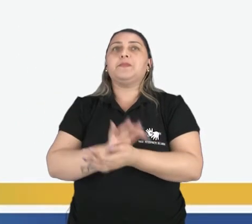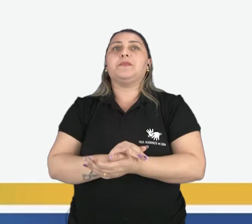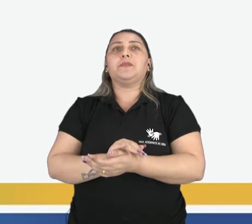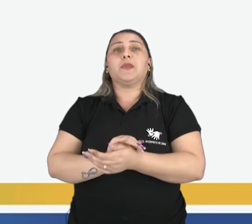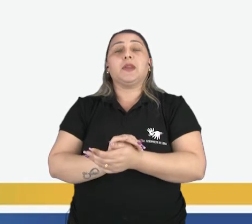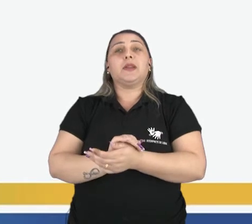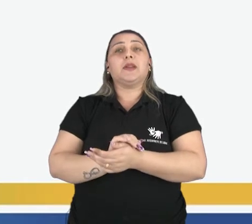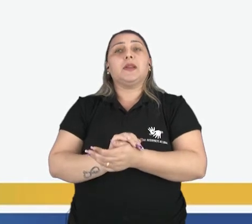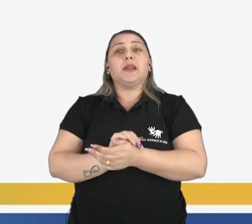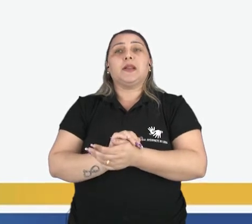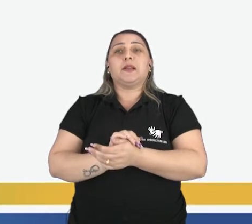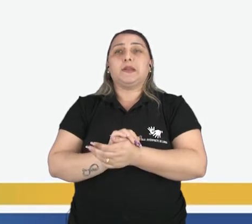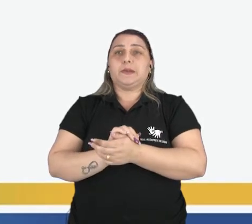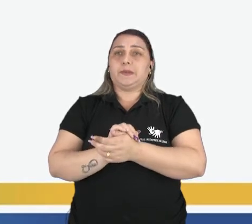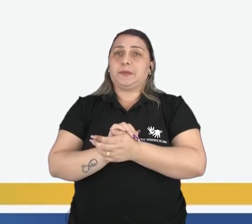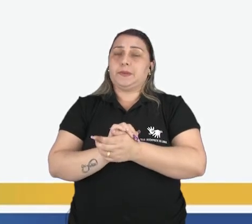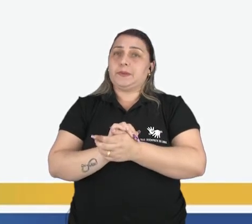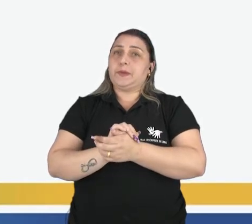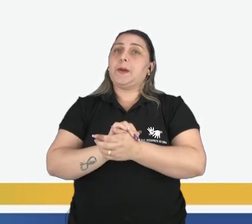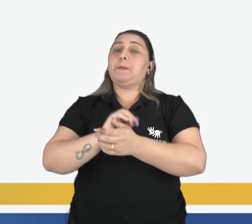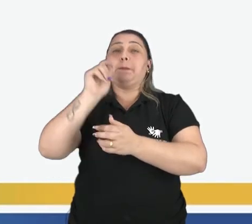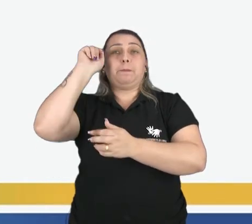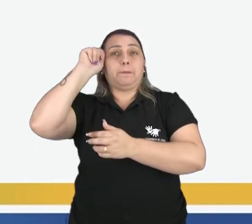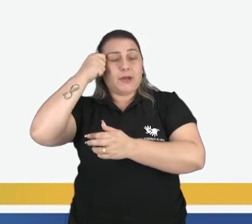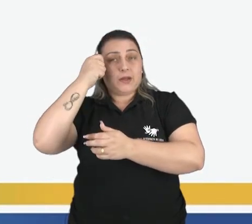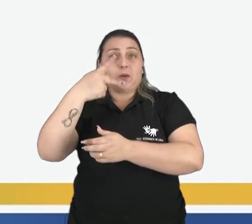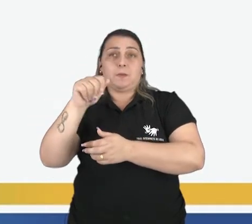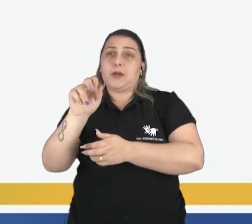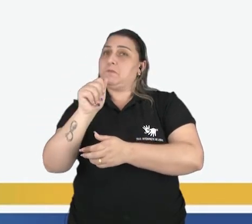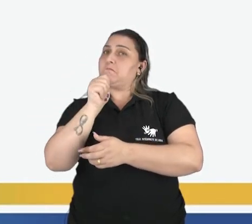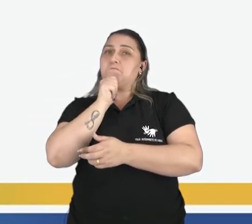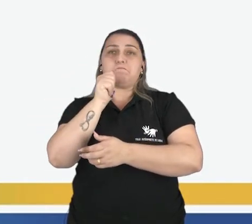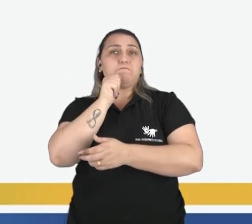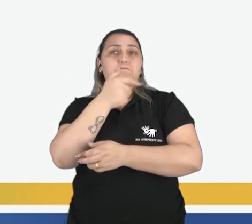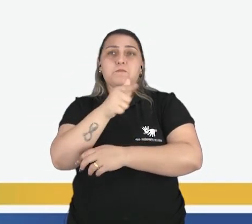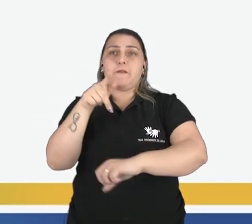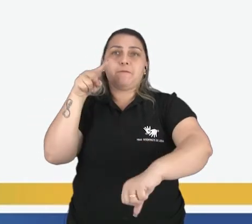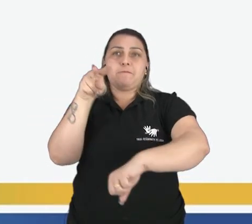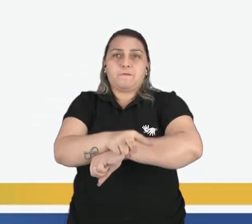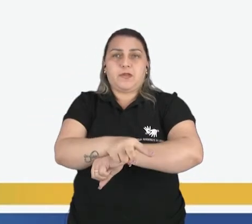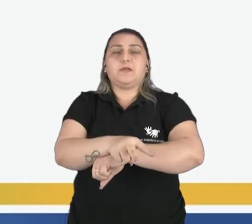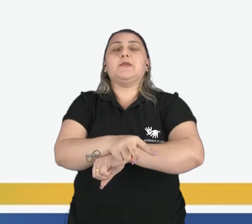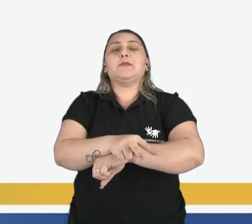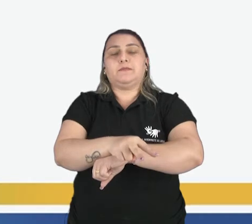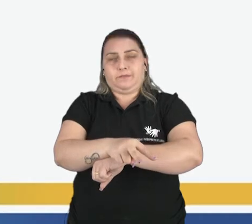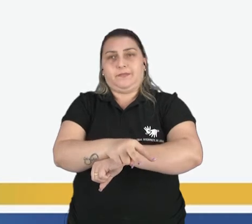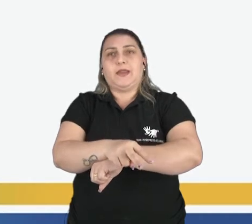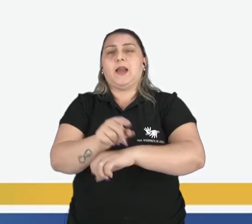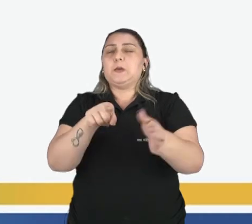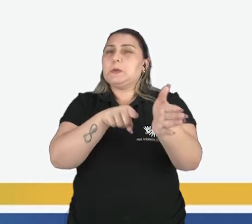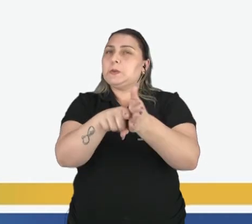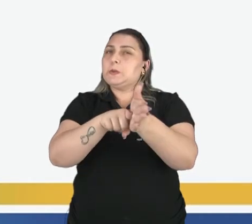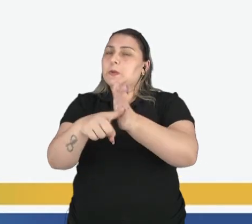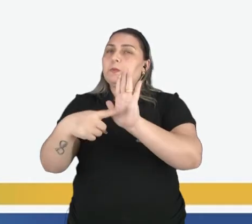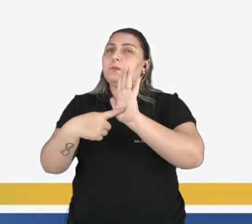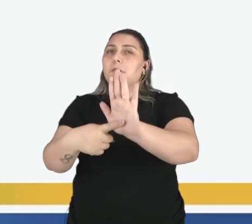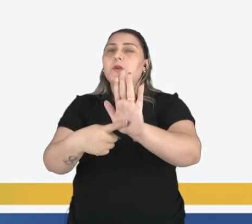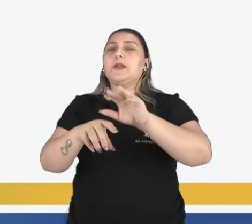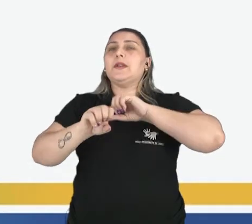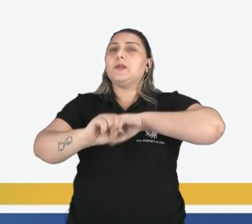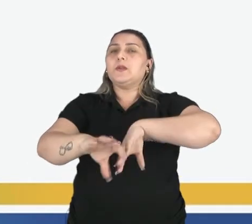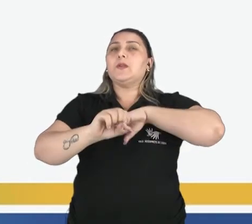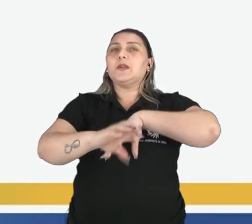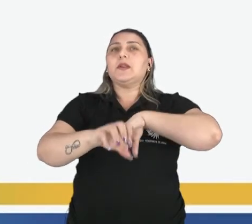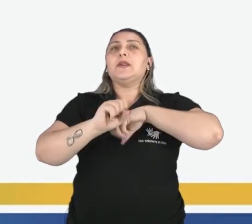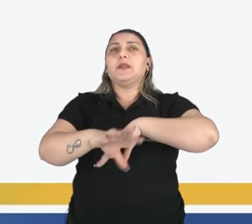Se no mercado de trabalho a população preta ou parda ainda não ocupa uma posição de destaque, as pesquisas mostram que na educação essa